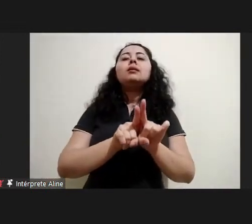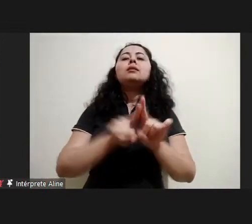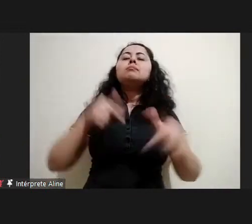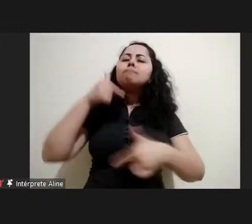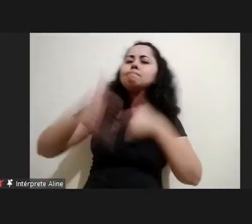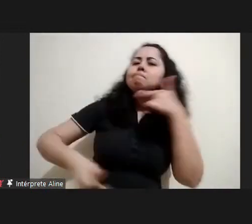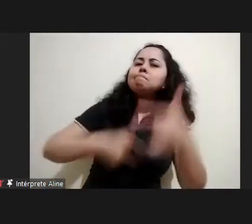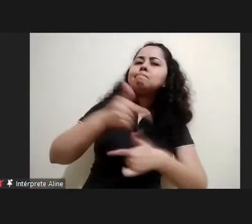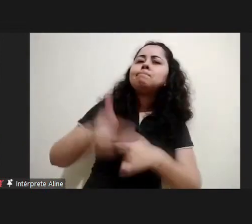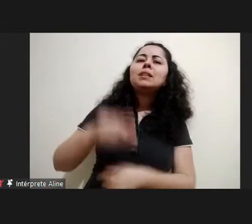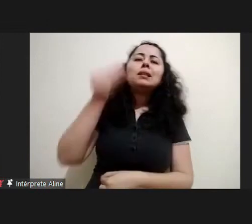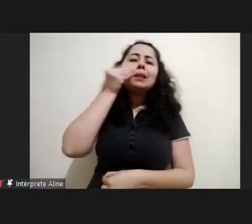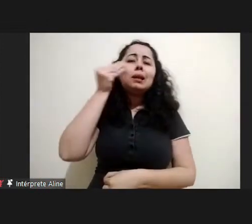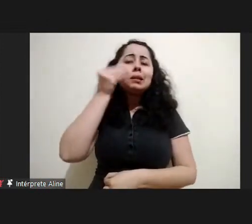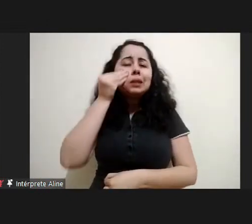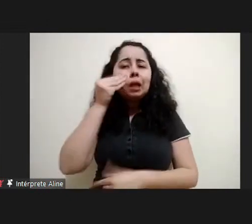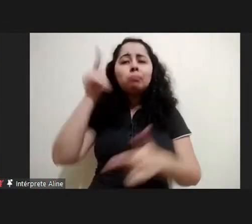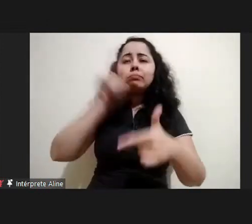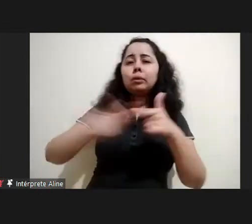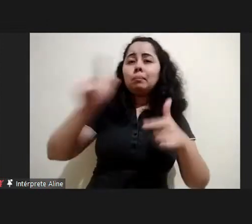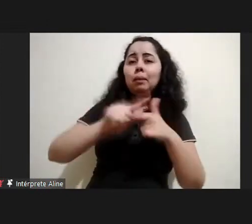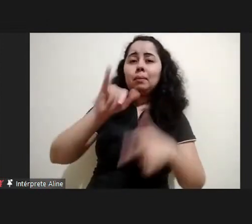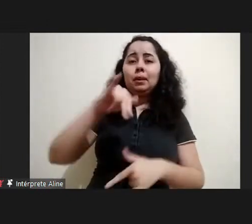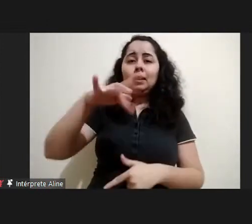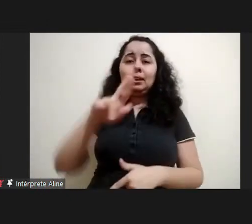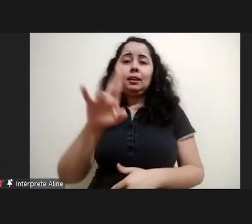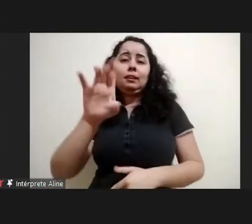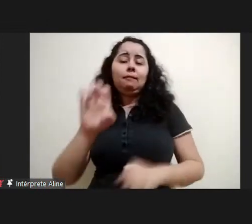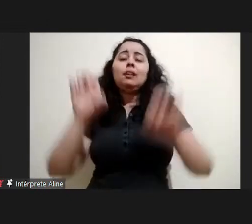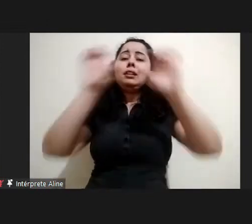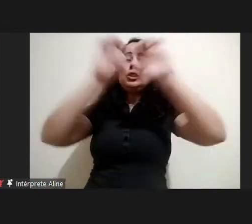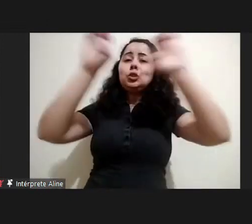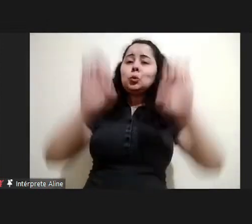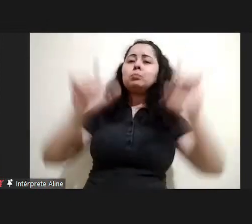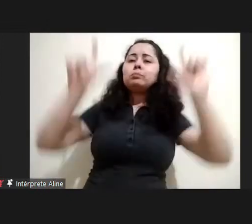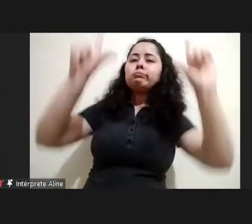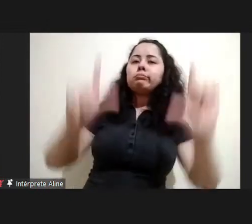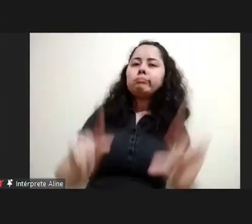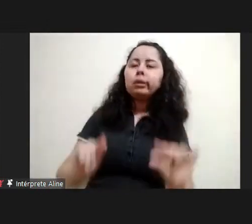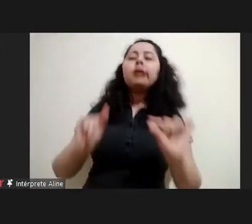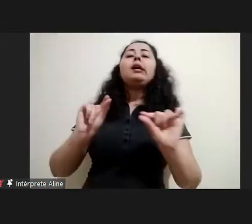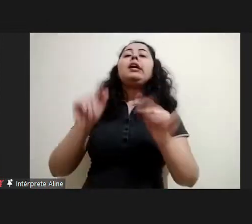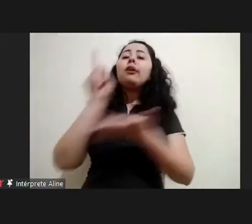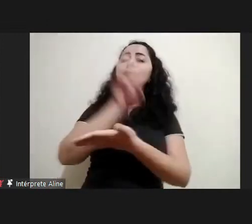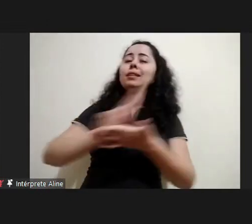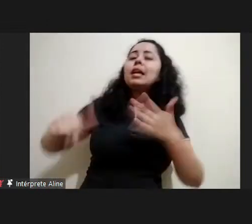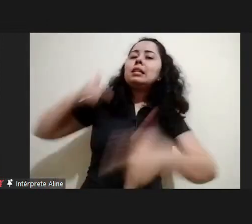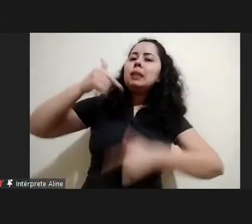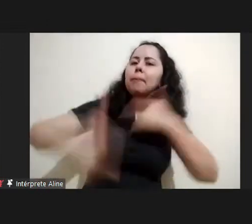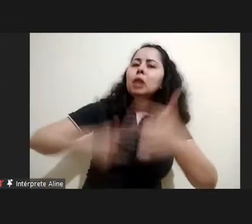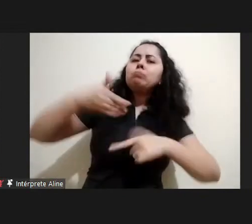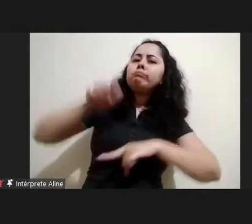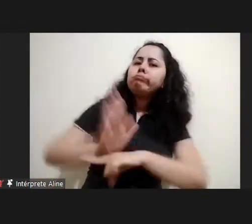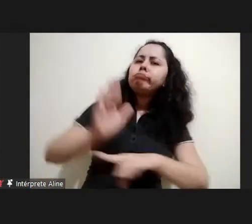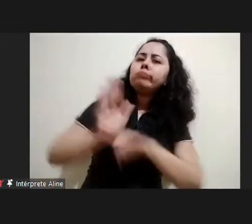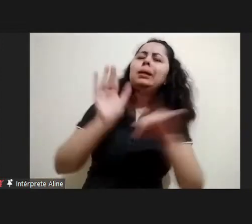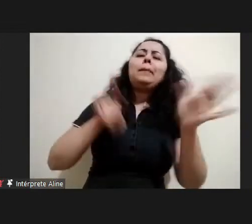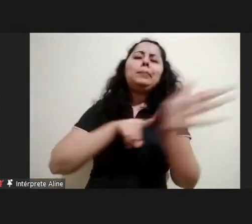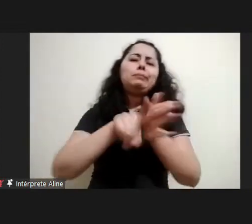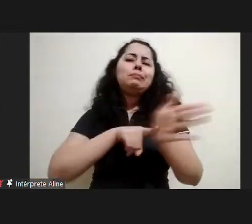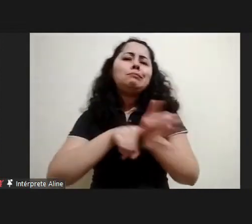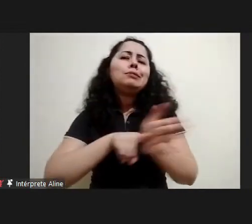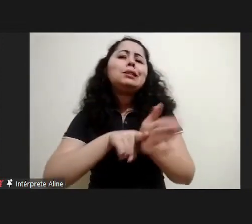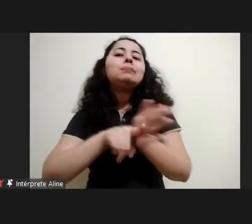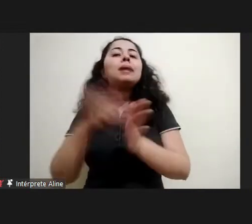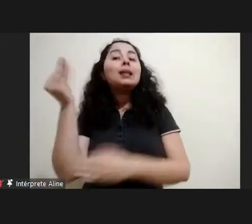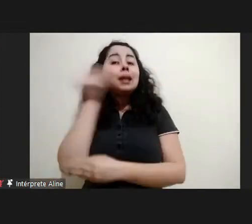universidades trabalharam mais do que nunca durante essa pandemia para que, de alguma forma, pudesse contribuir para ajudar a